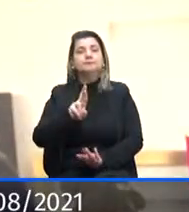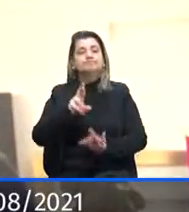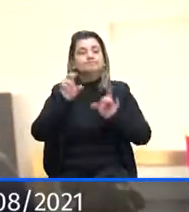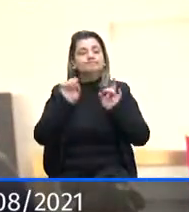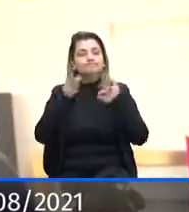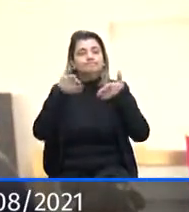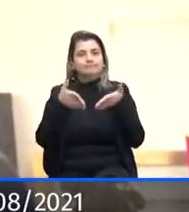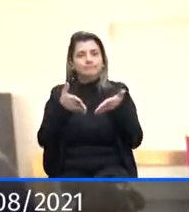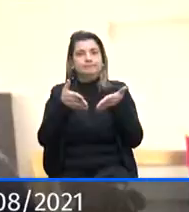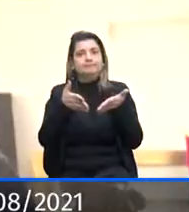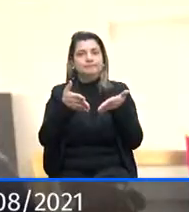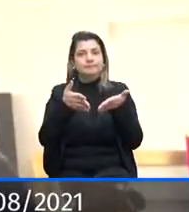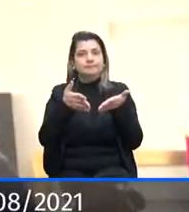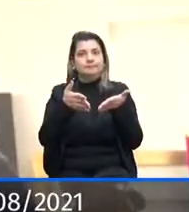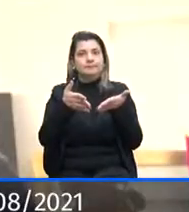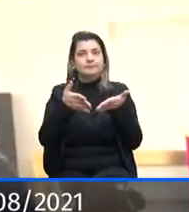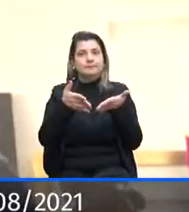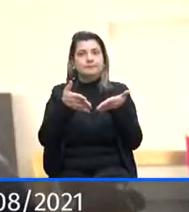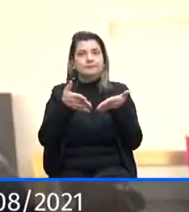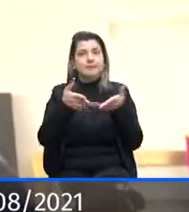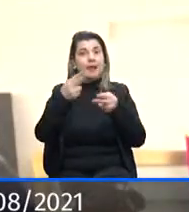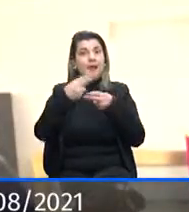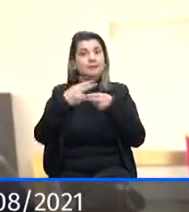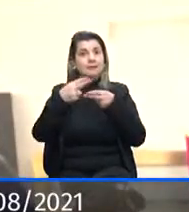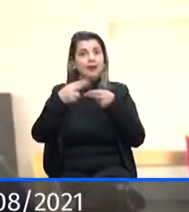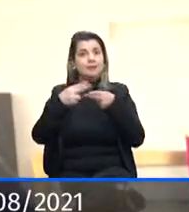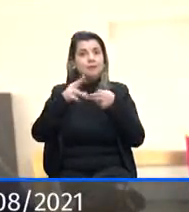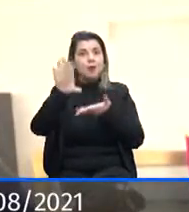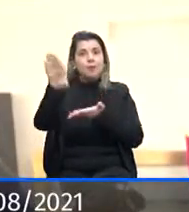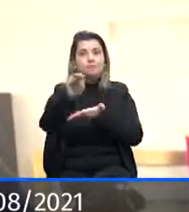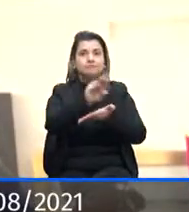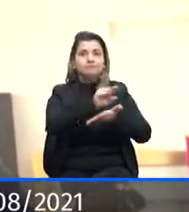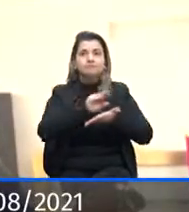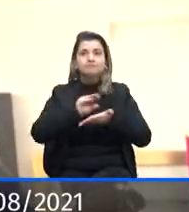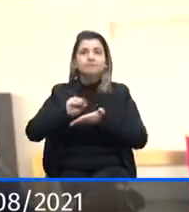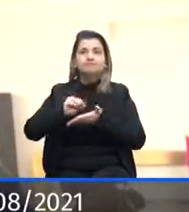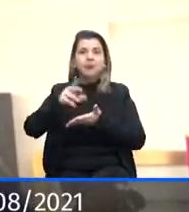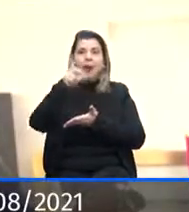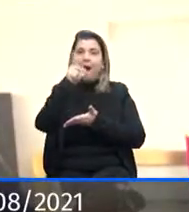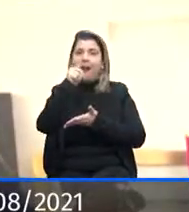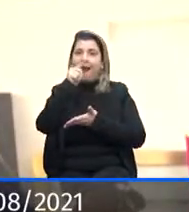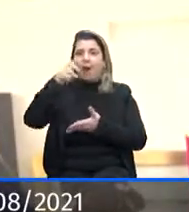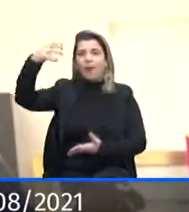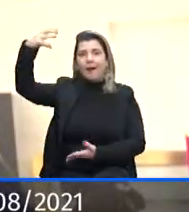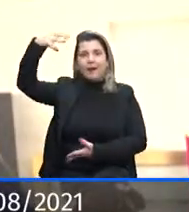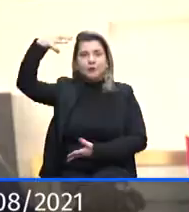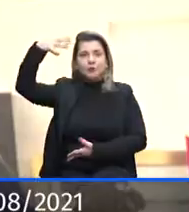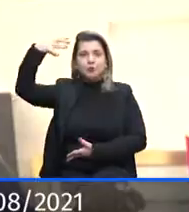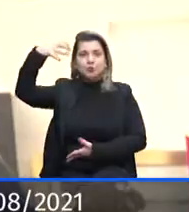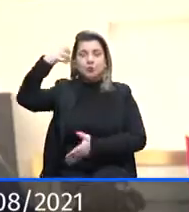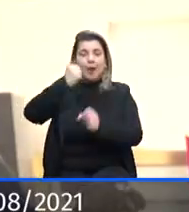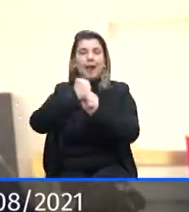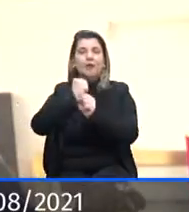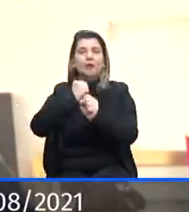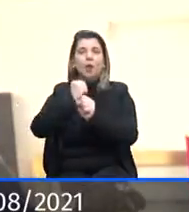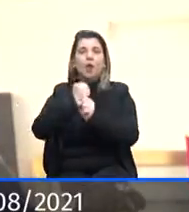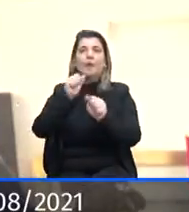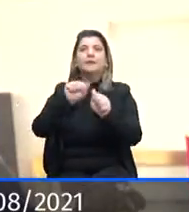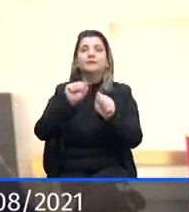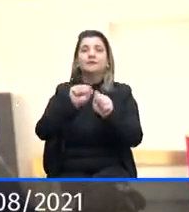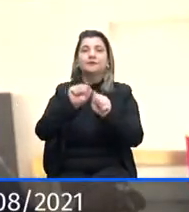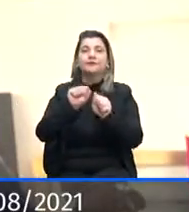determina a instalação de coletores de água de chuva em obras realizadas pelo